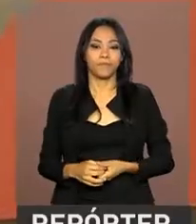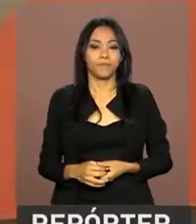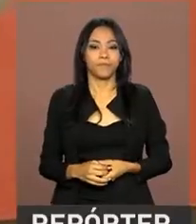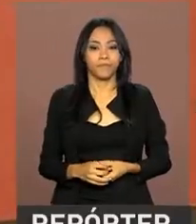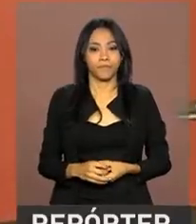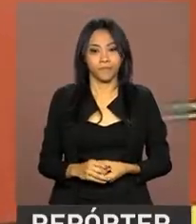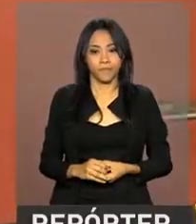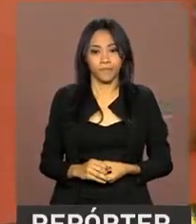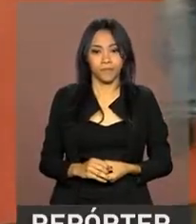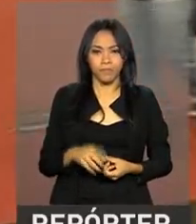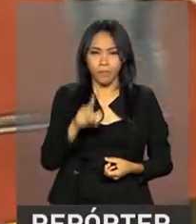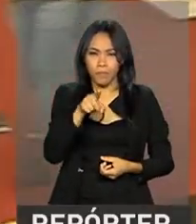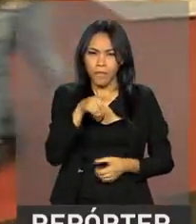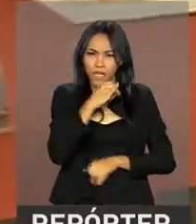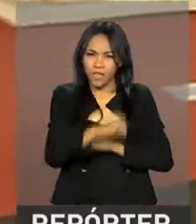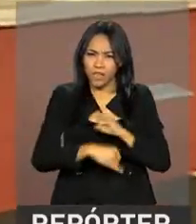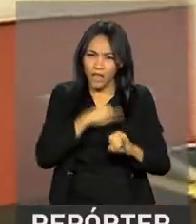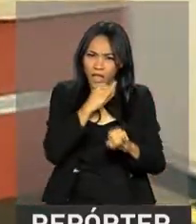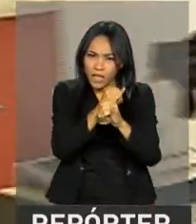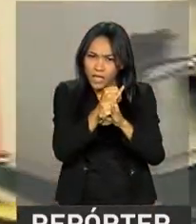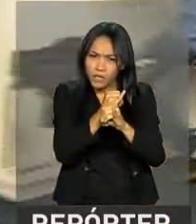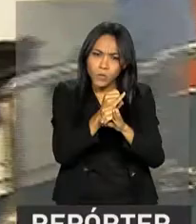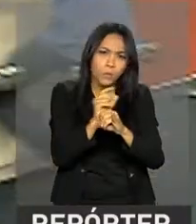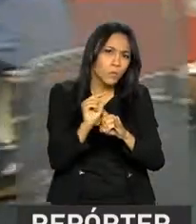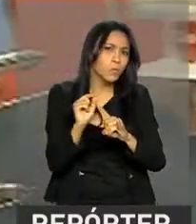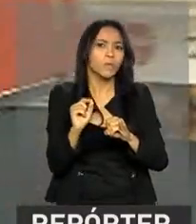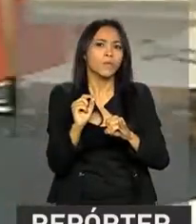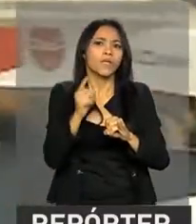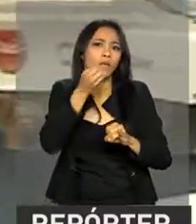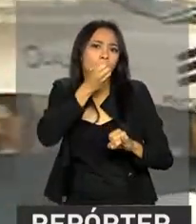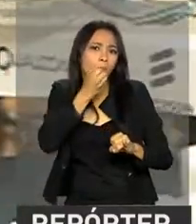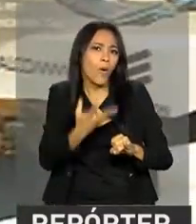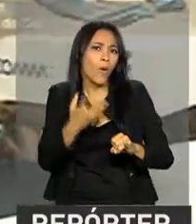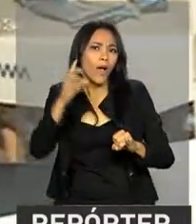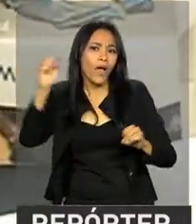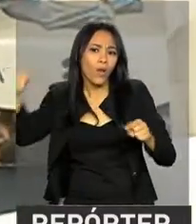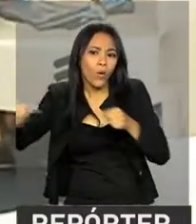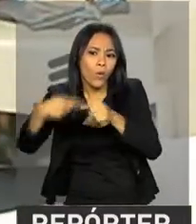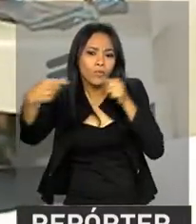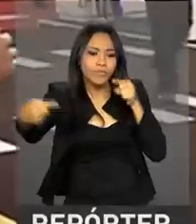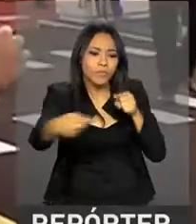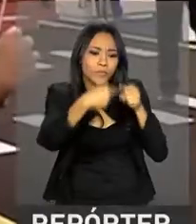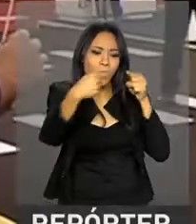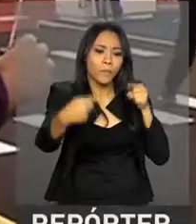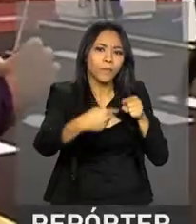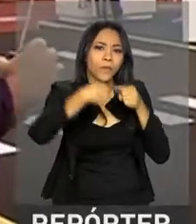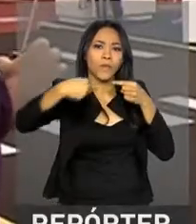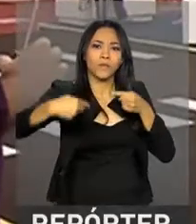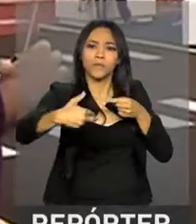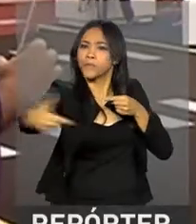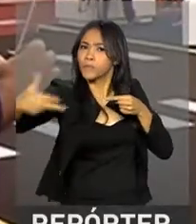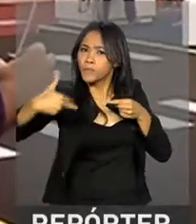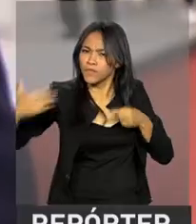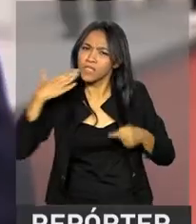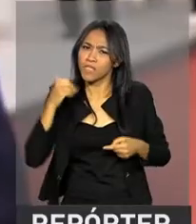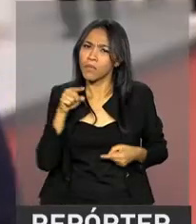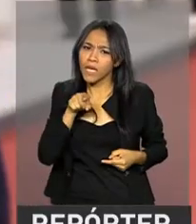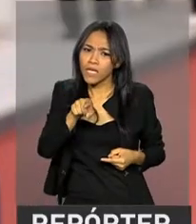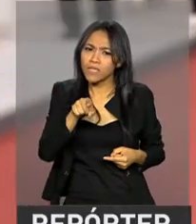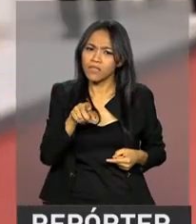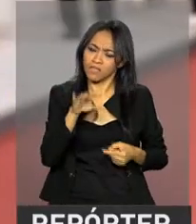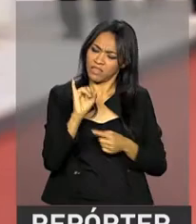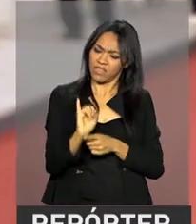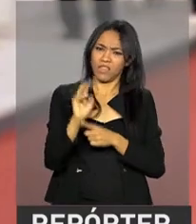internet of things ou em bom português internet das coisas você sabe o que é isso internet das coisas